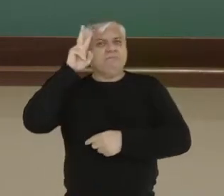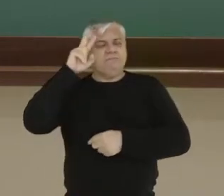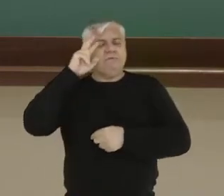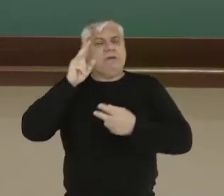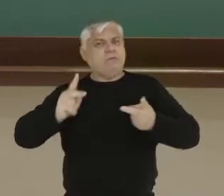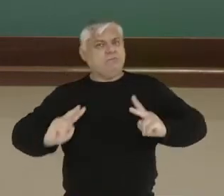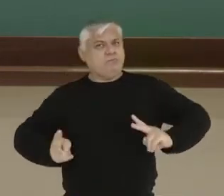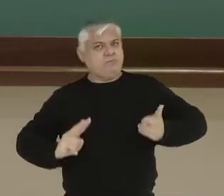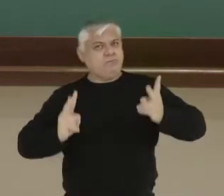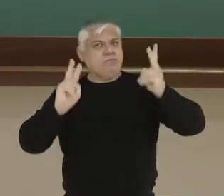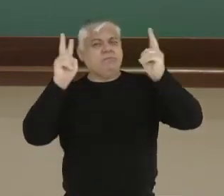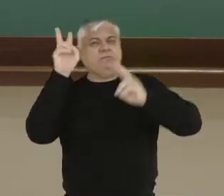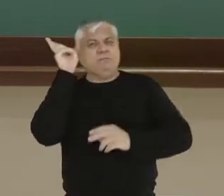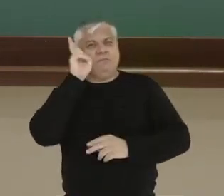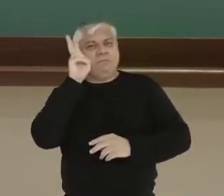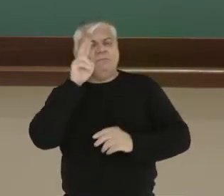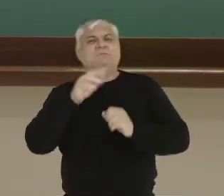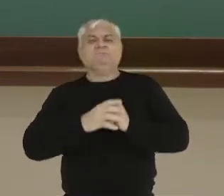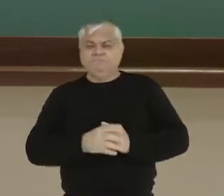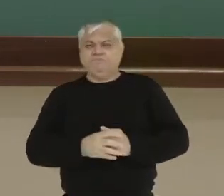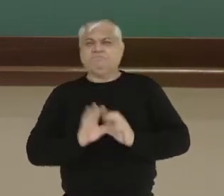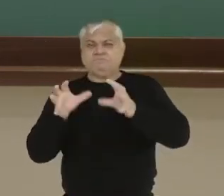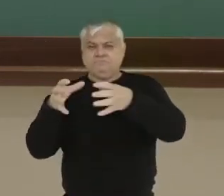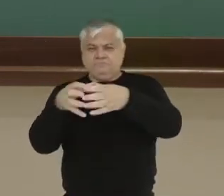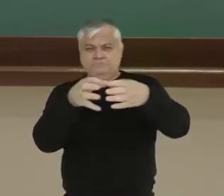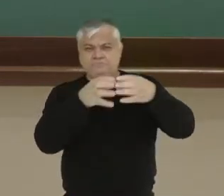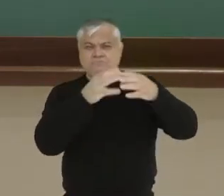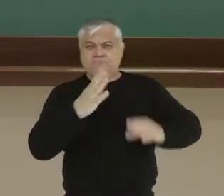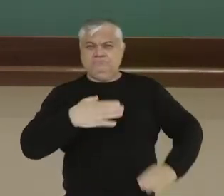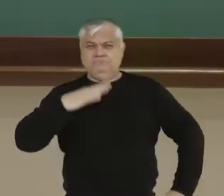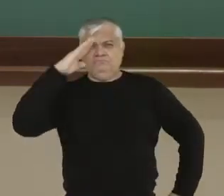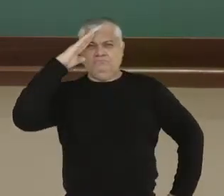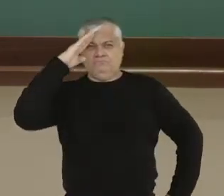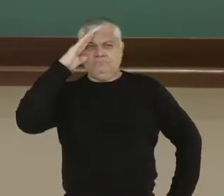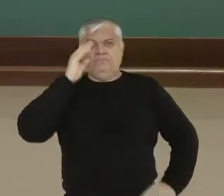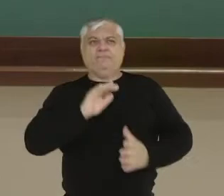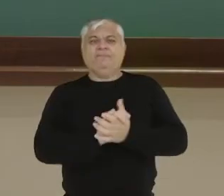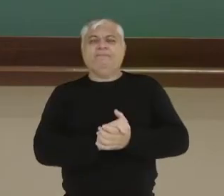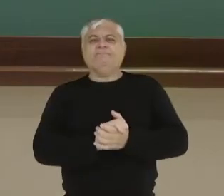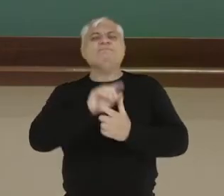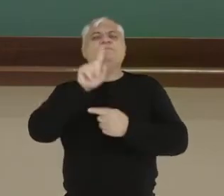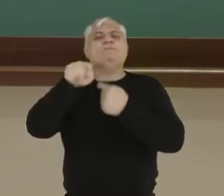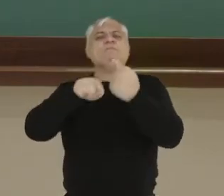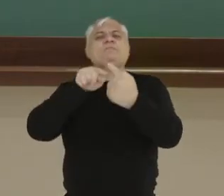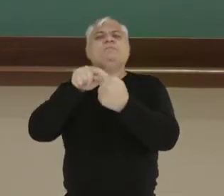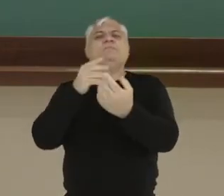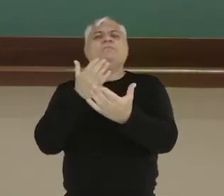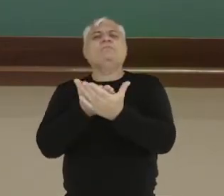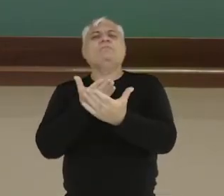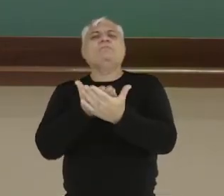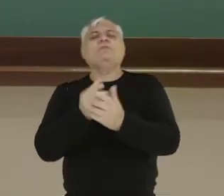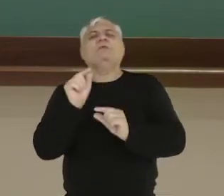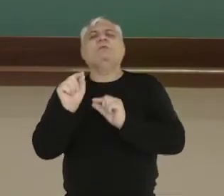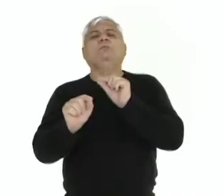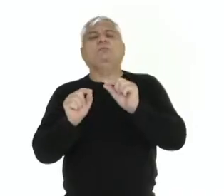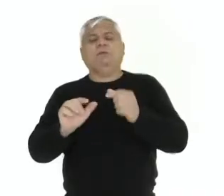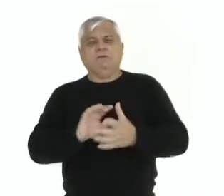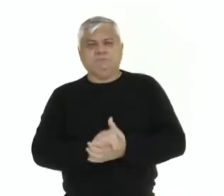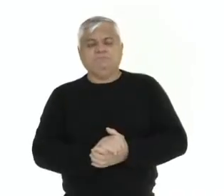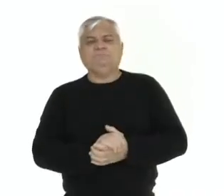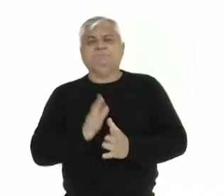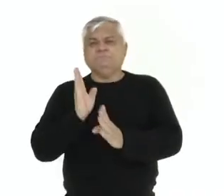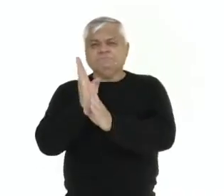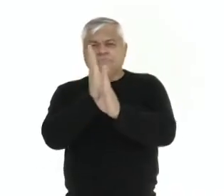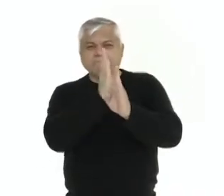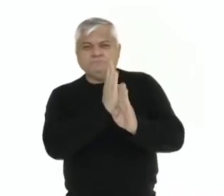enriquece a nossa história, as Forças Armadas do Brasil. Aqui, o objetivo, né, da nossa aula é